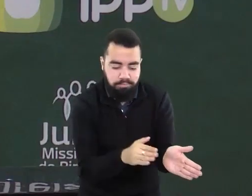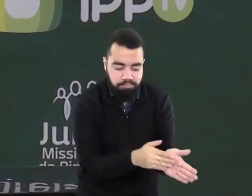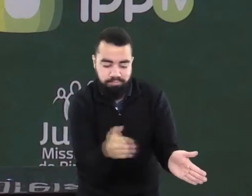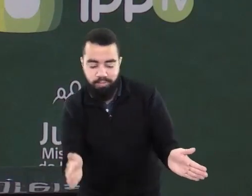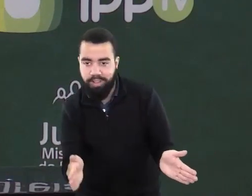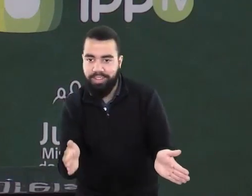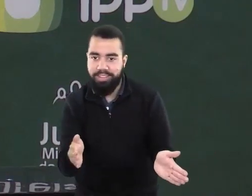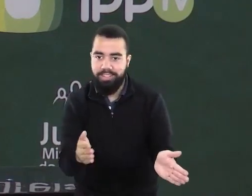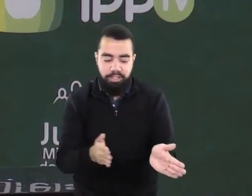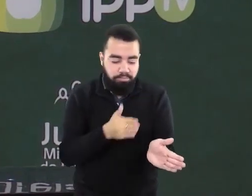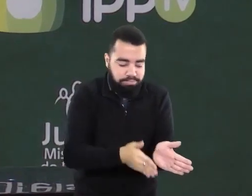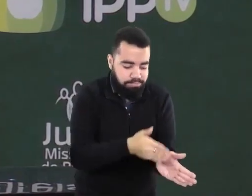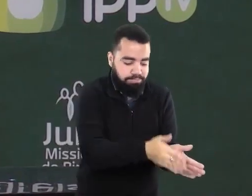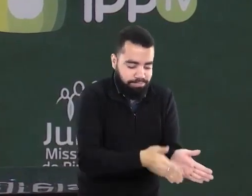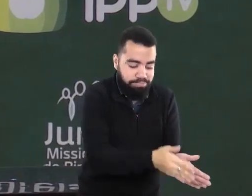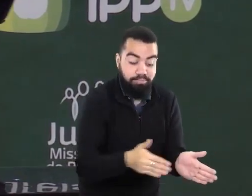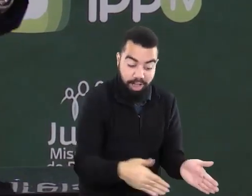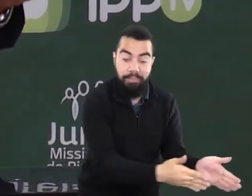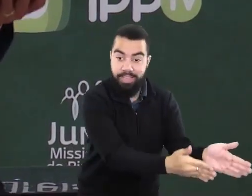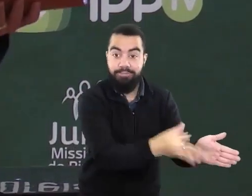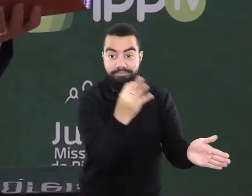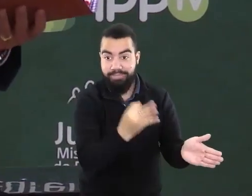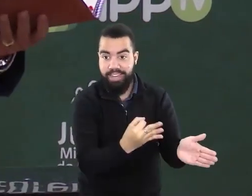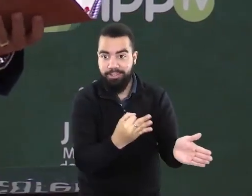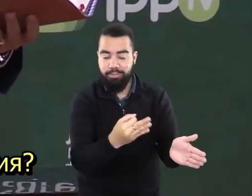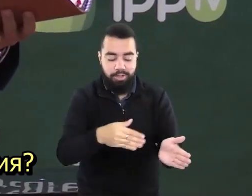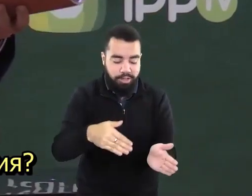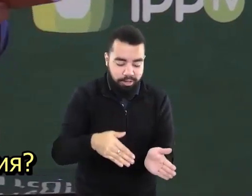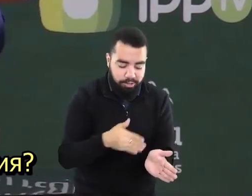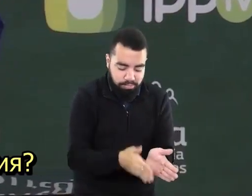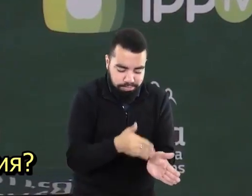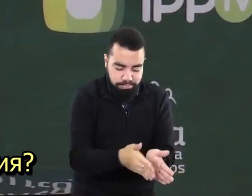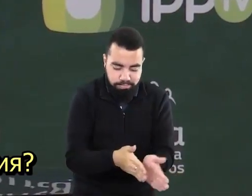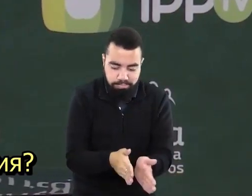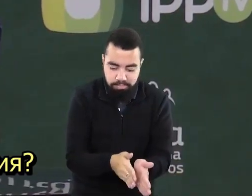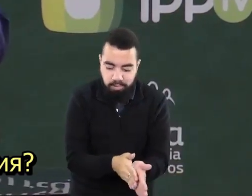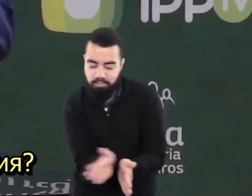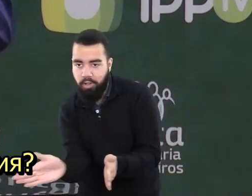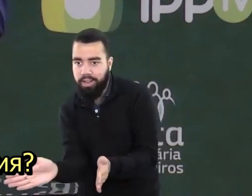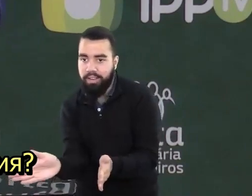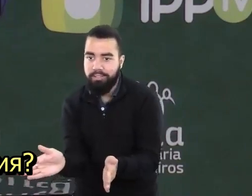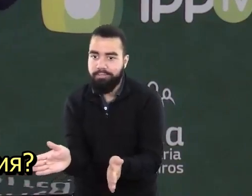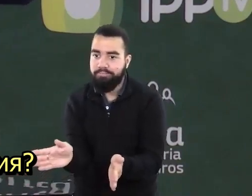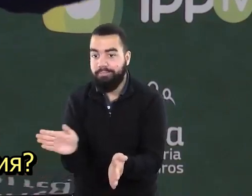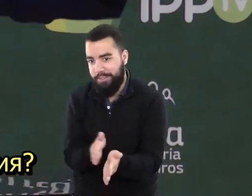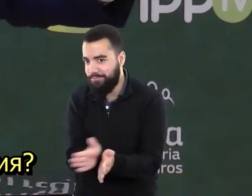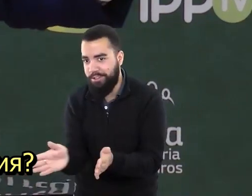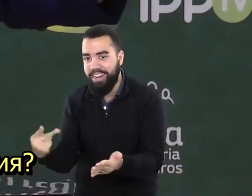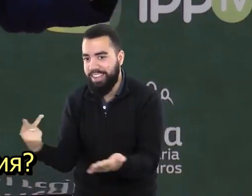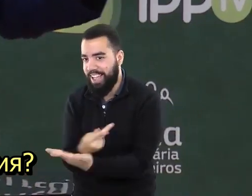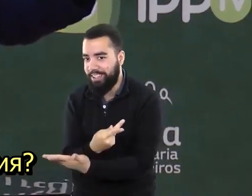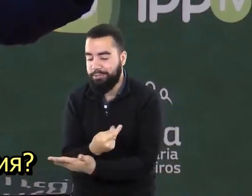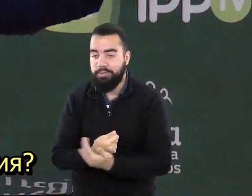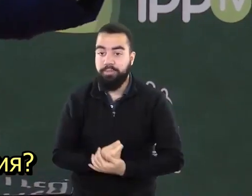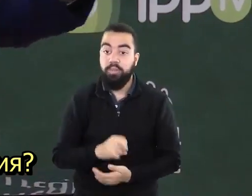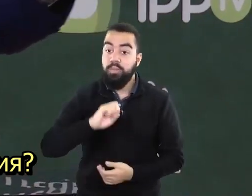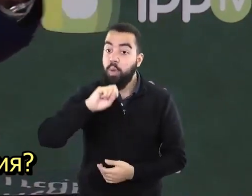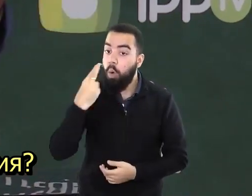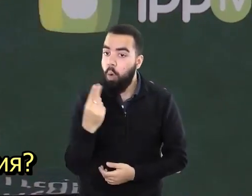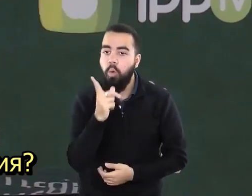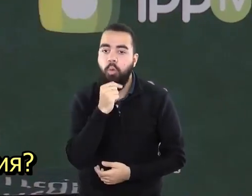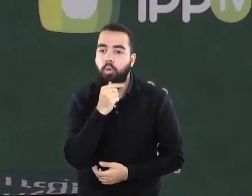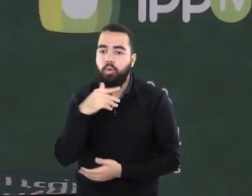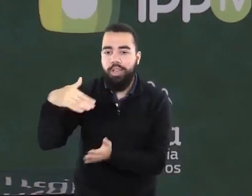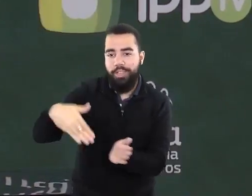anda no trilho. Quando é que um rio leva vida? É quando ele anda dentro do leito ou quando ele transborda e provoca